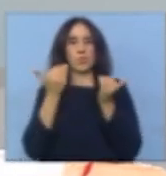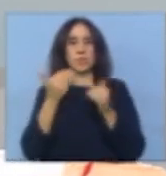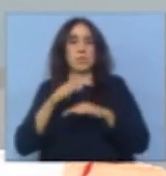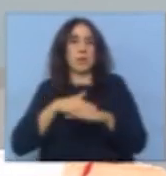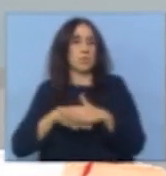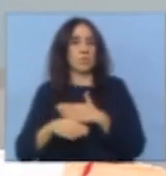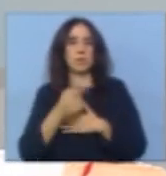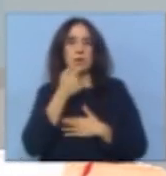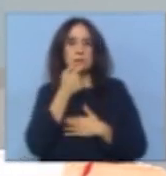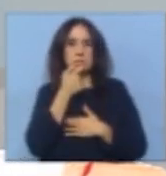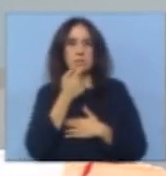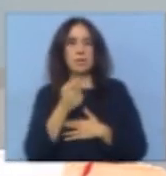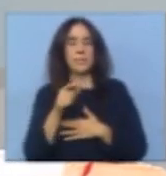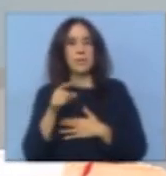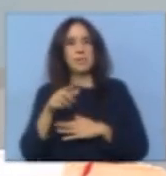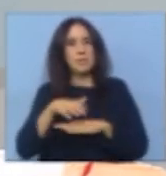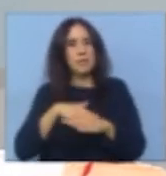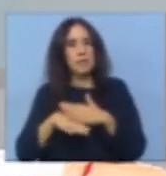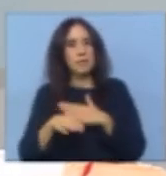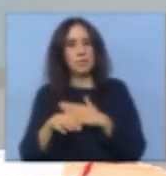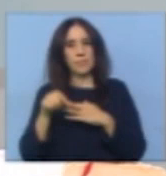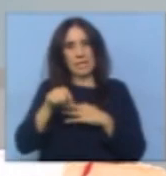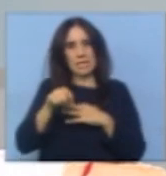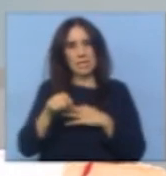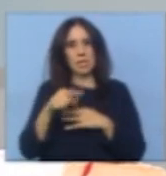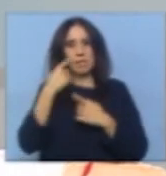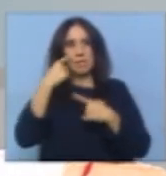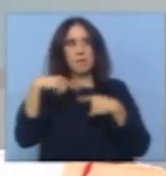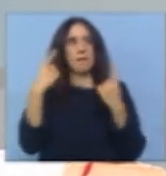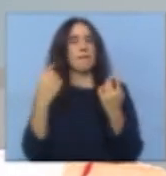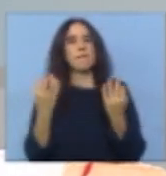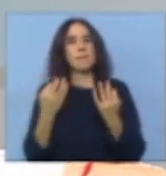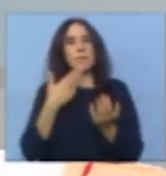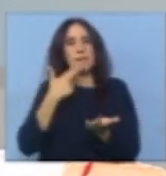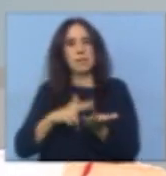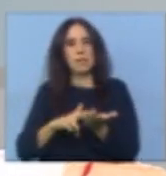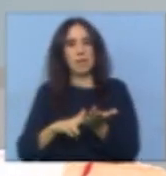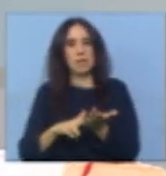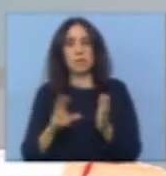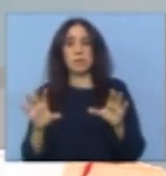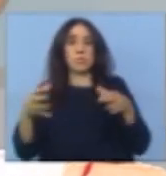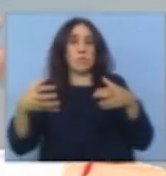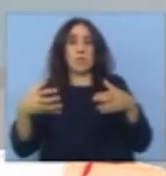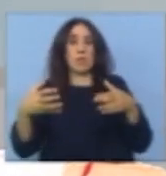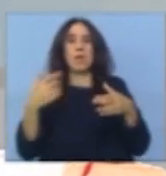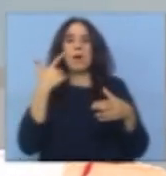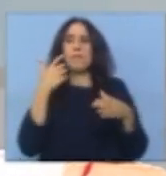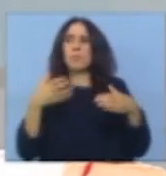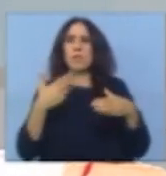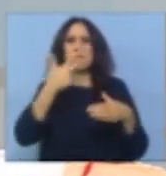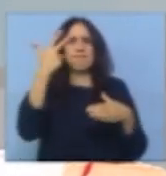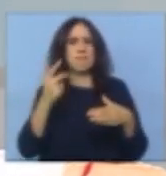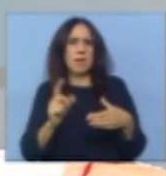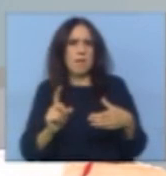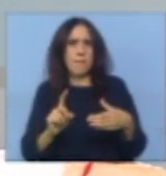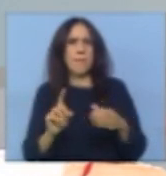atos. E esses atos aqui transparecem essa realidade de uma comunidade. Não será toda a comunidade, mas